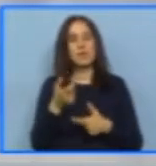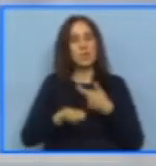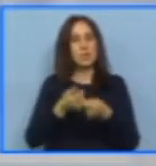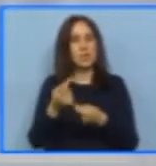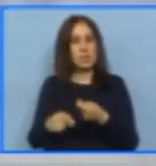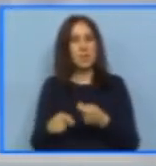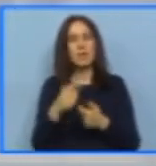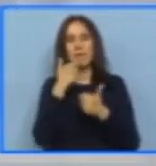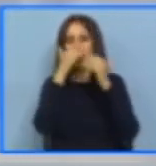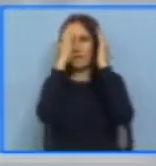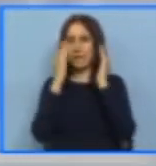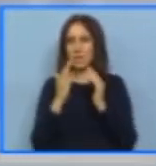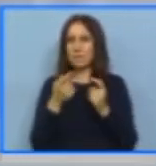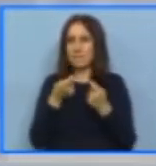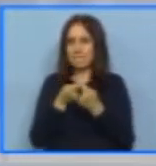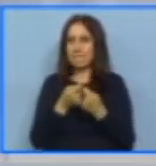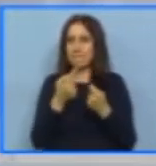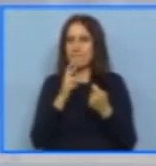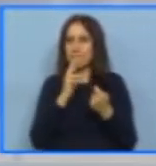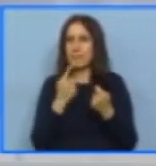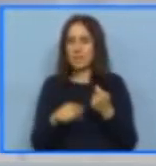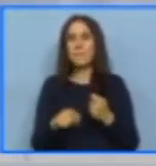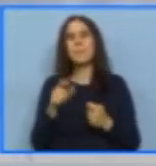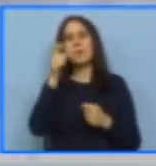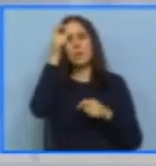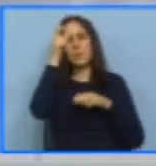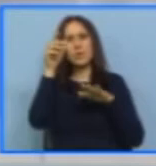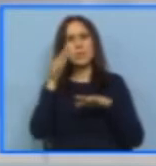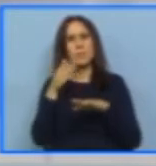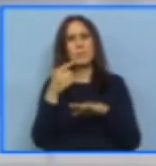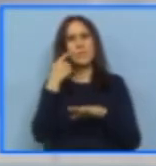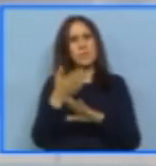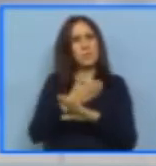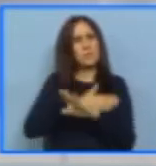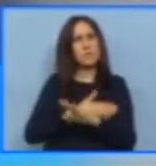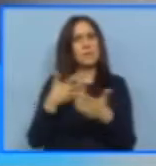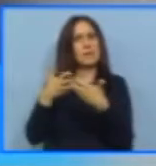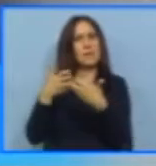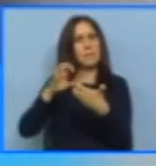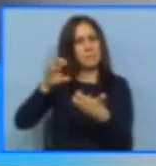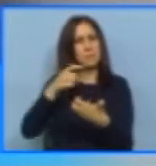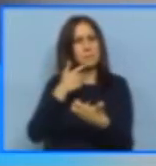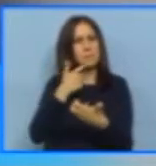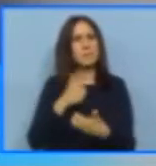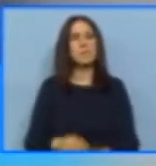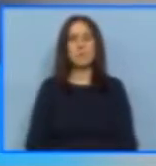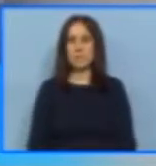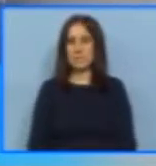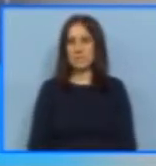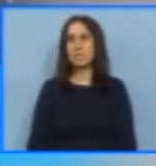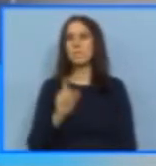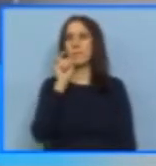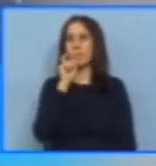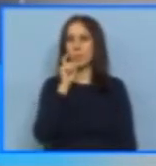referir. Ainda sobre esta viagem ao Egito, percebia-se um ambiente de guerra no país? Sim, por causa do grande nível de segurança. Eu, nas